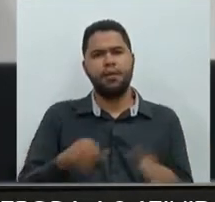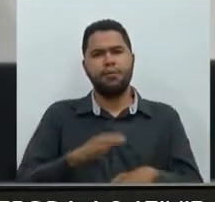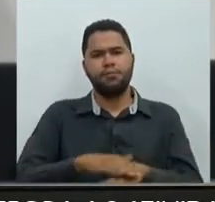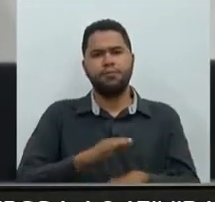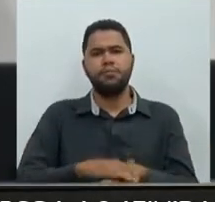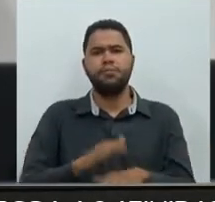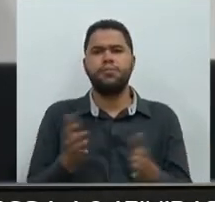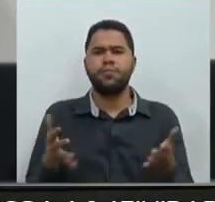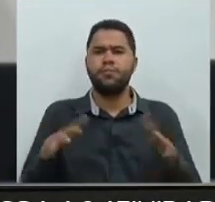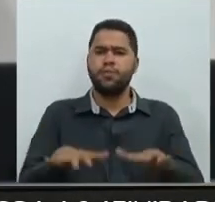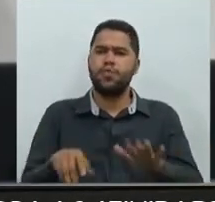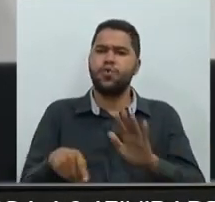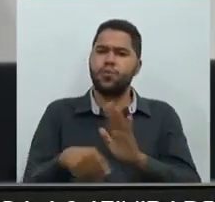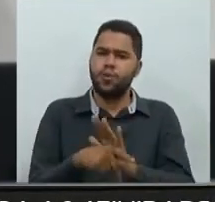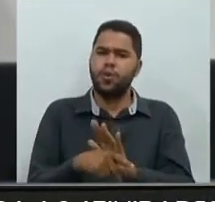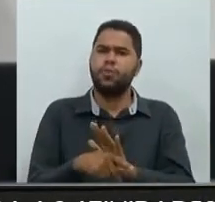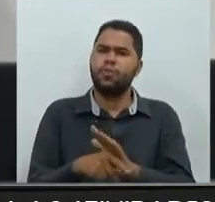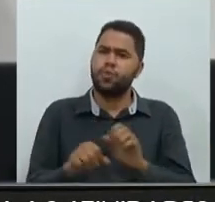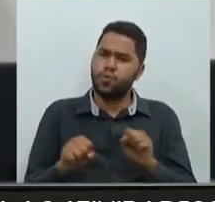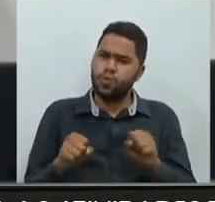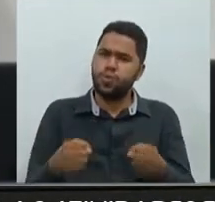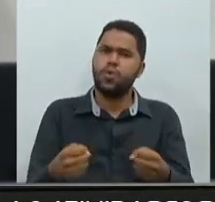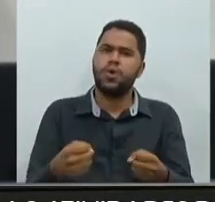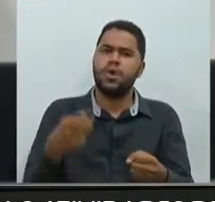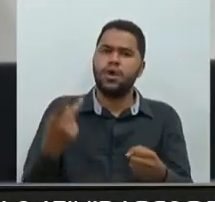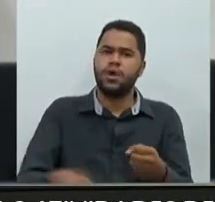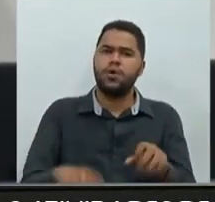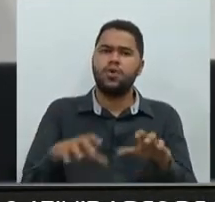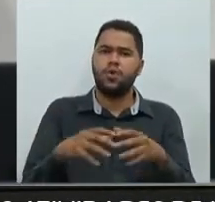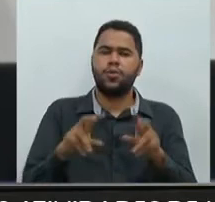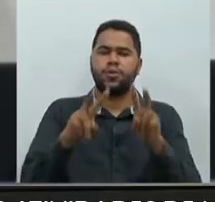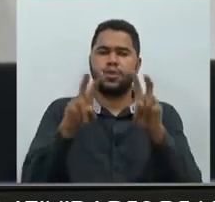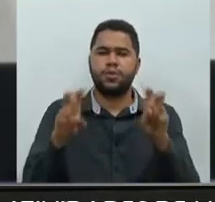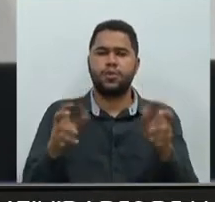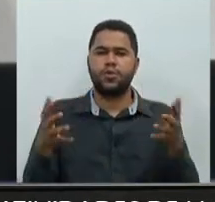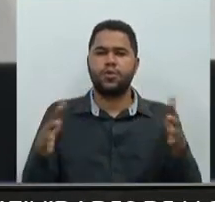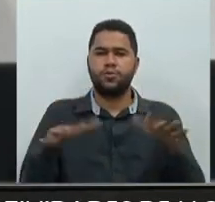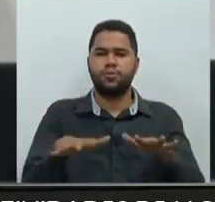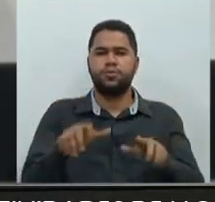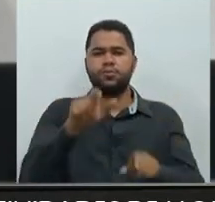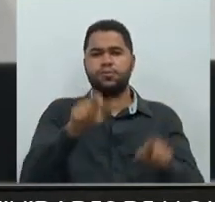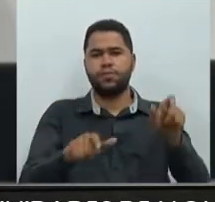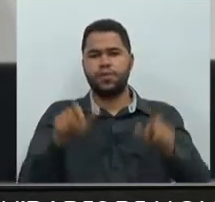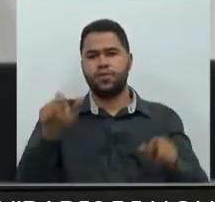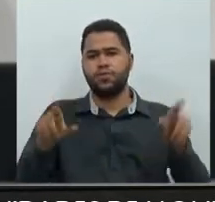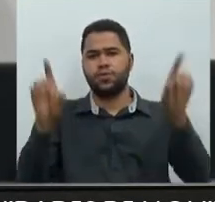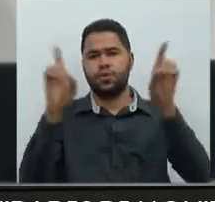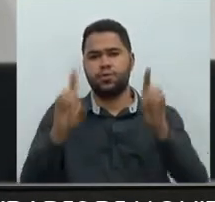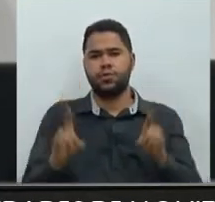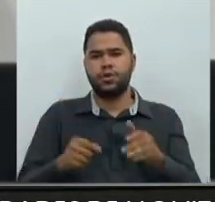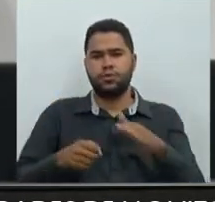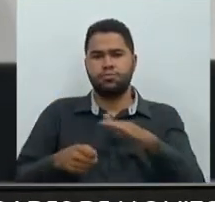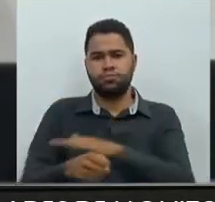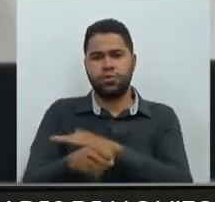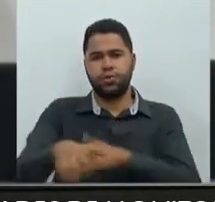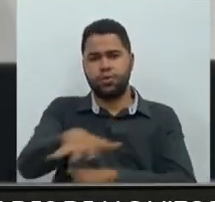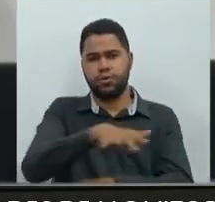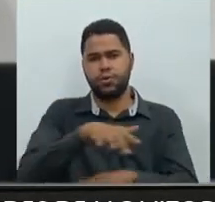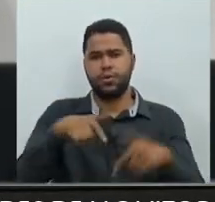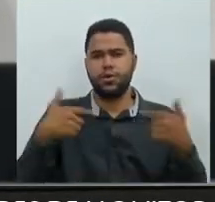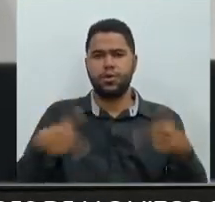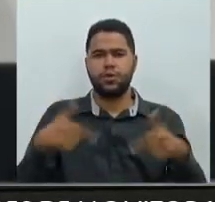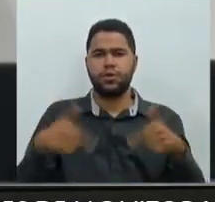de monitoramento intensivo por esta comissão da temática inclusão da pessoa com deficiência no mercado de trabalho, no âmbito